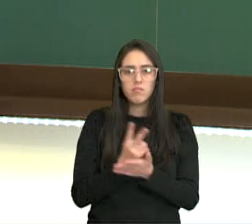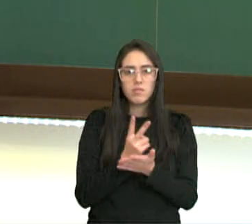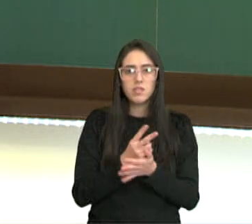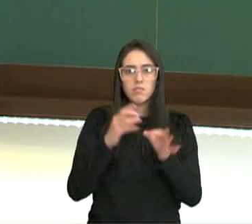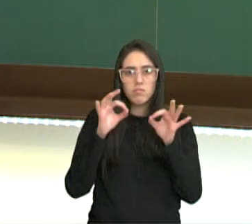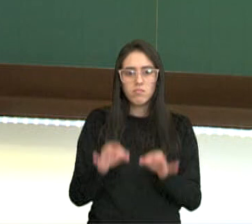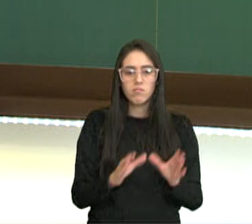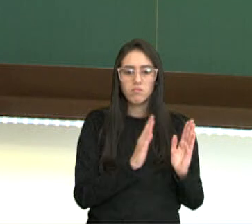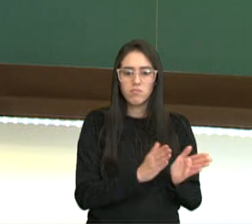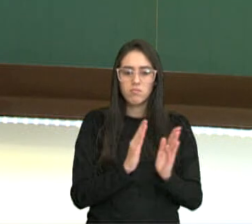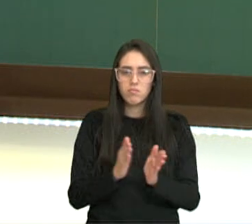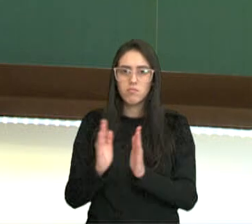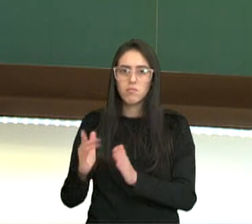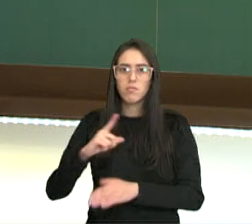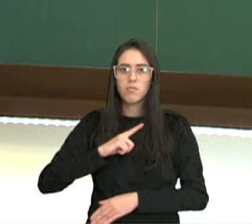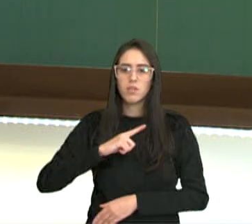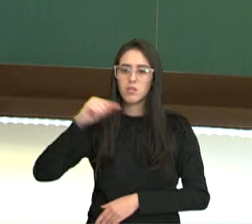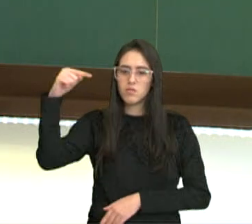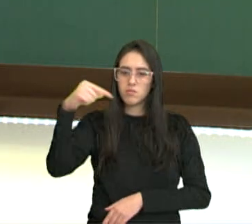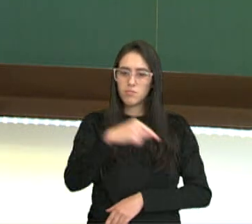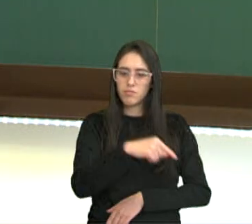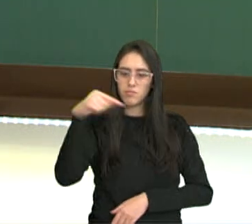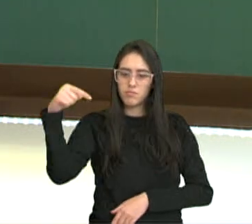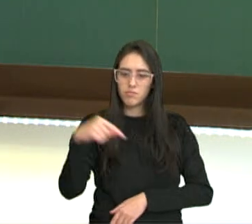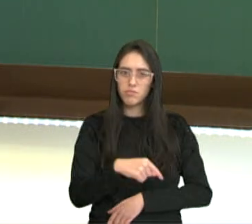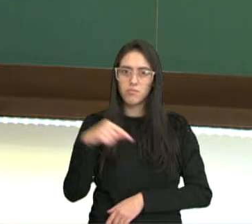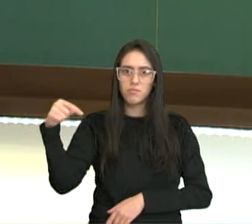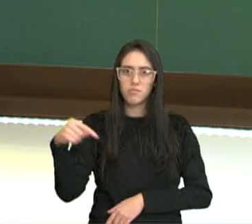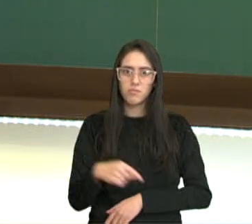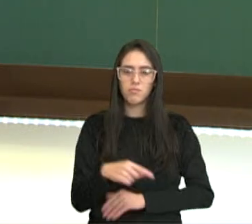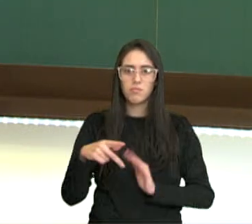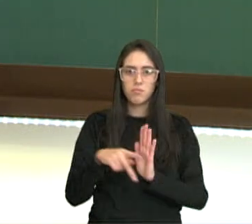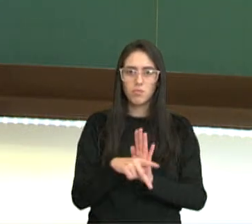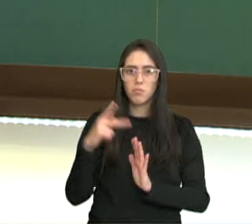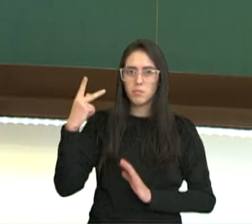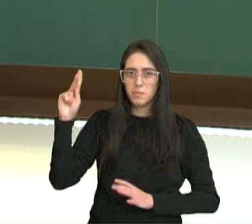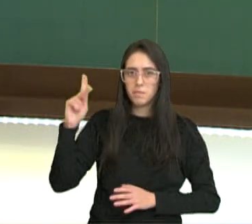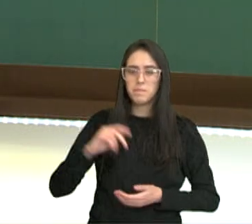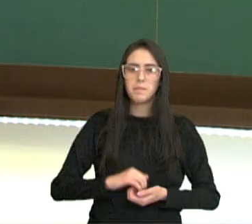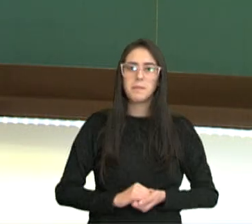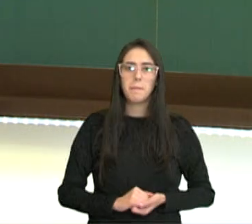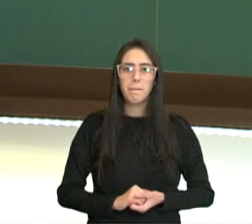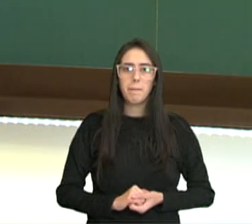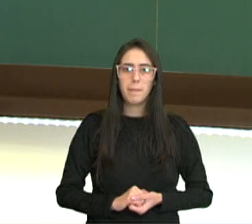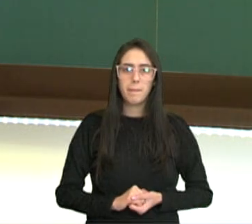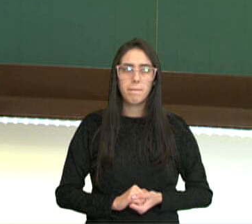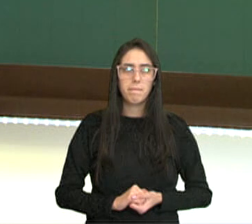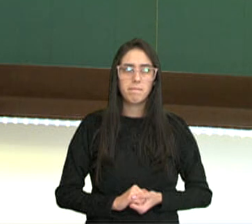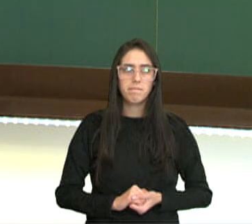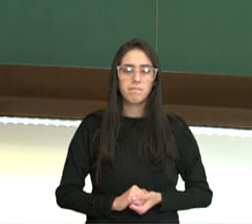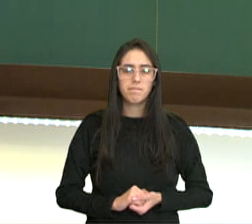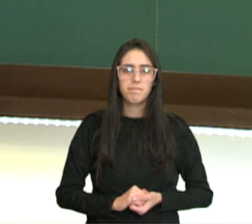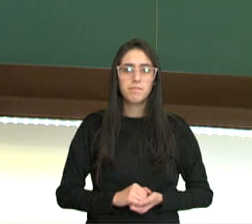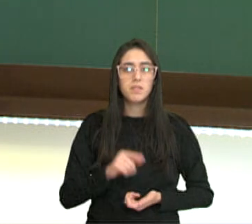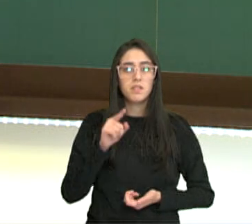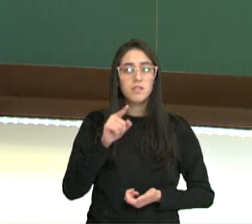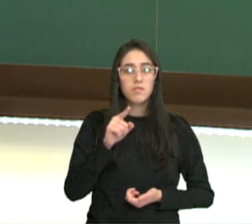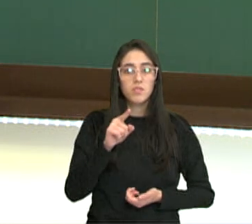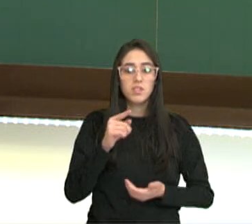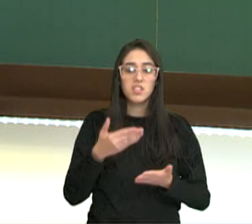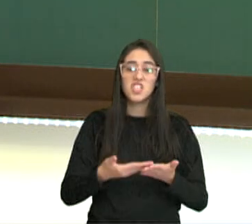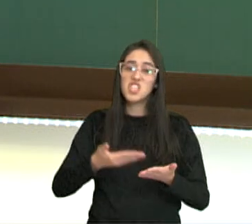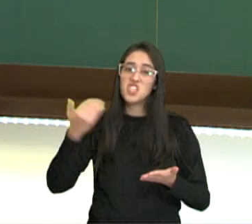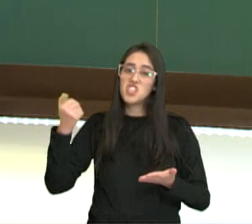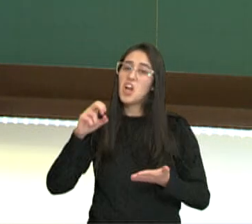ordem dada pelas setas para o átomo do elemento no estado fundamental. Retire ou adicione a quantidade